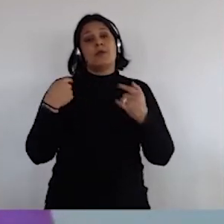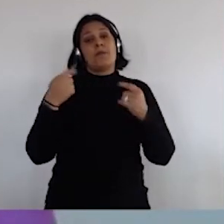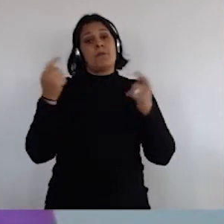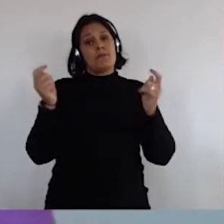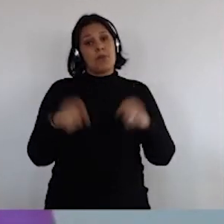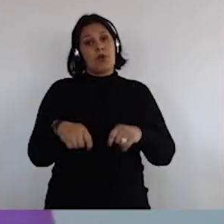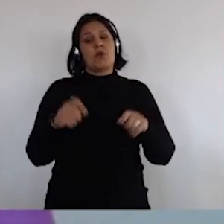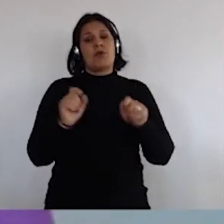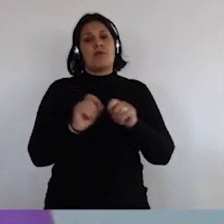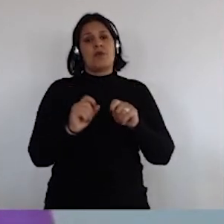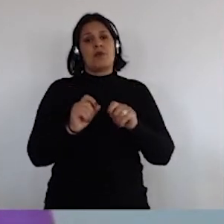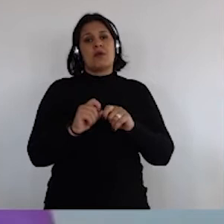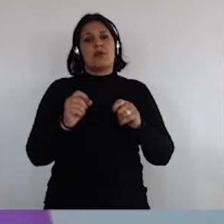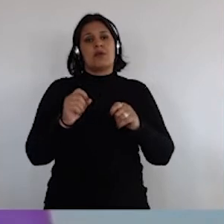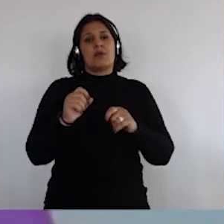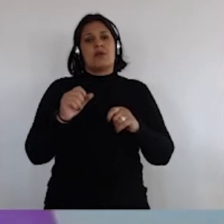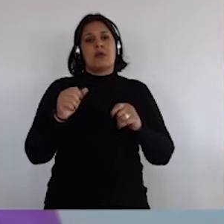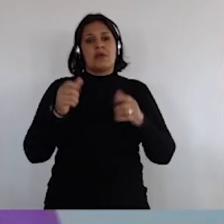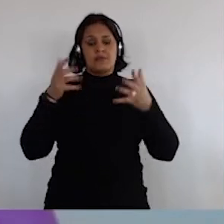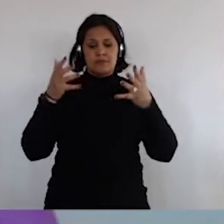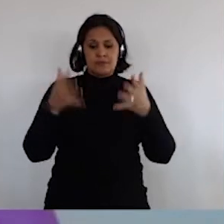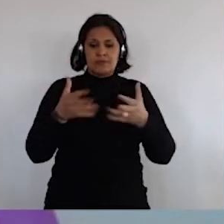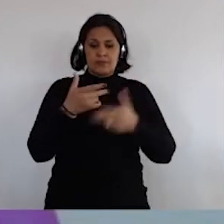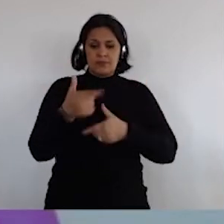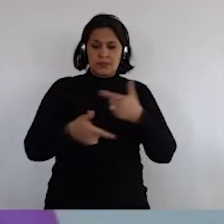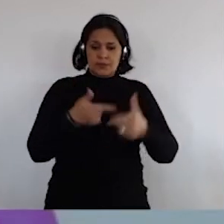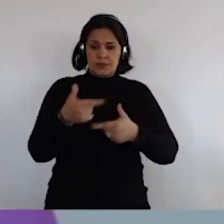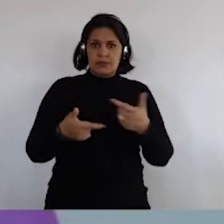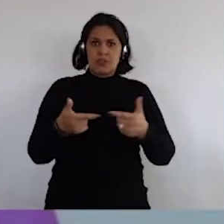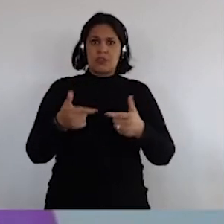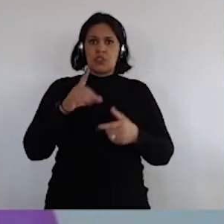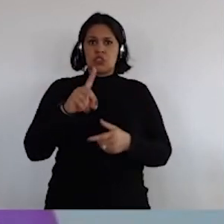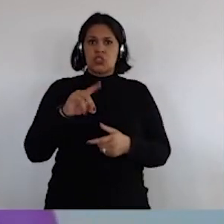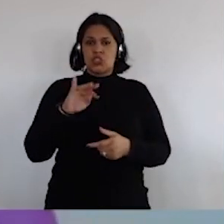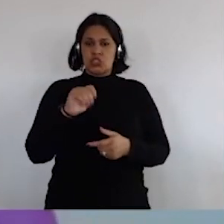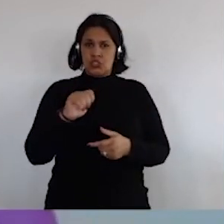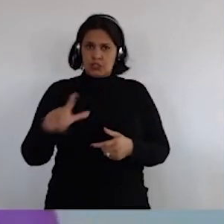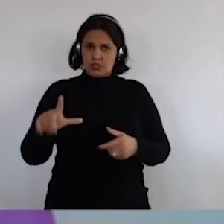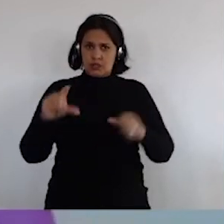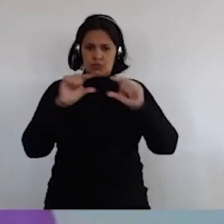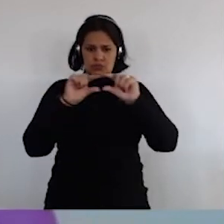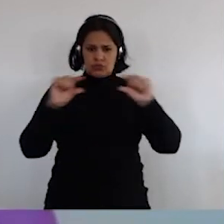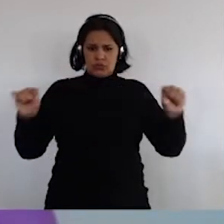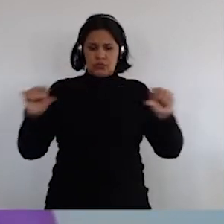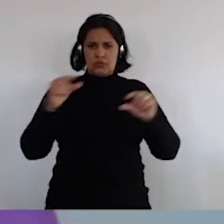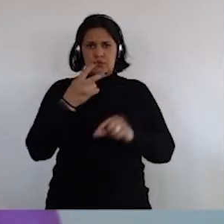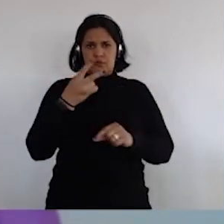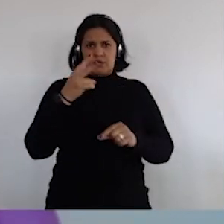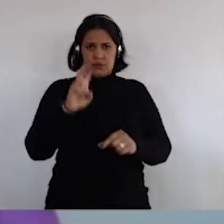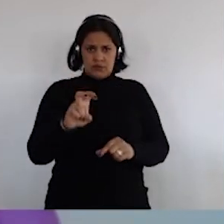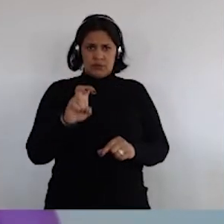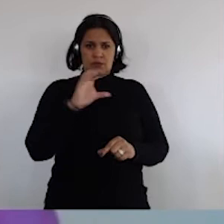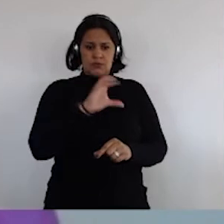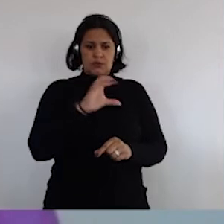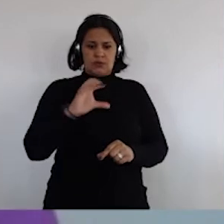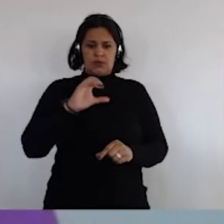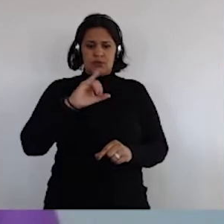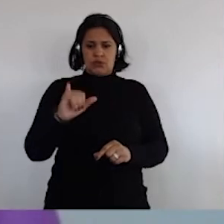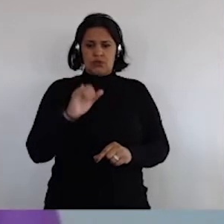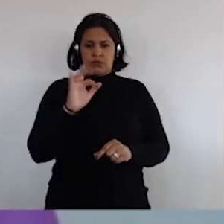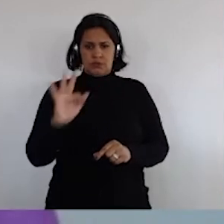realização de atos de forma digital, do enunciado 25 do CCJF, editado